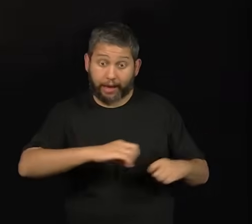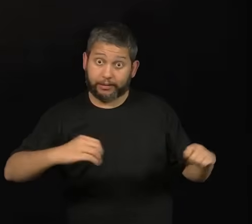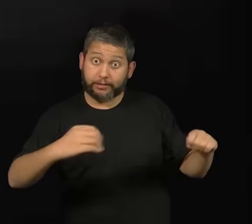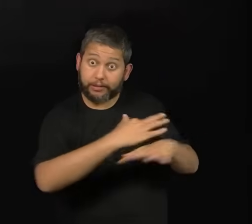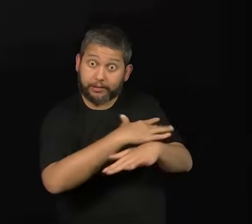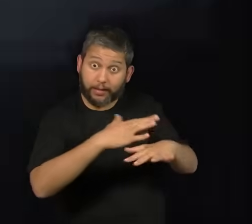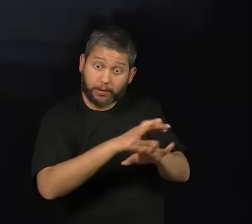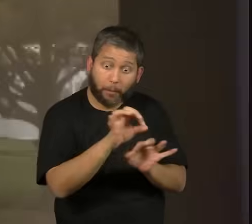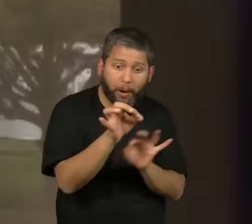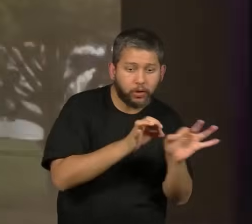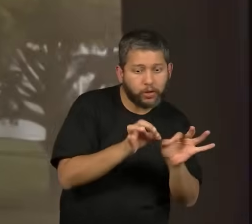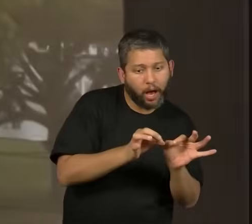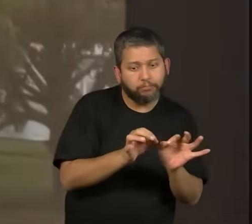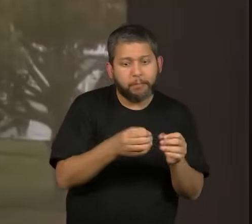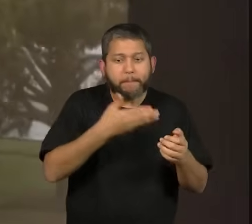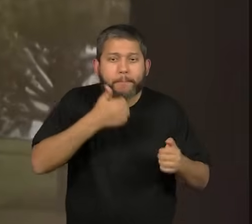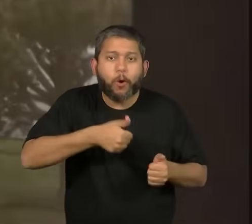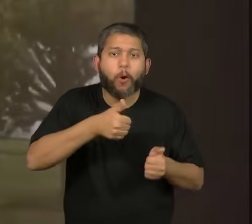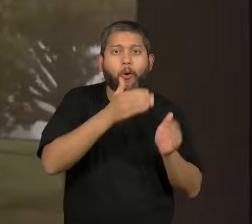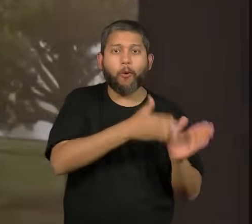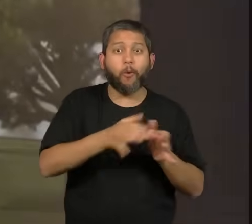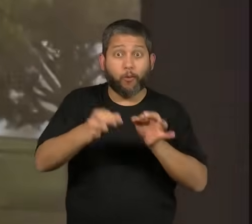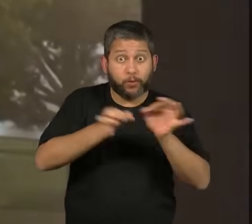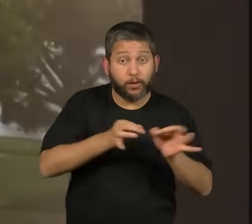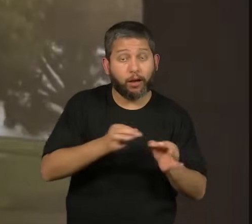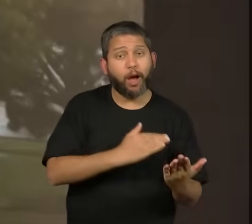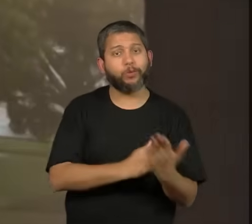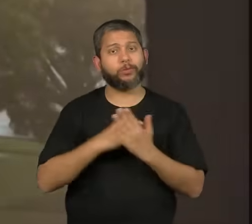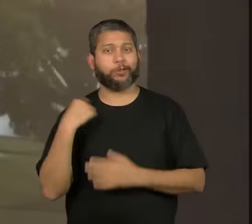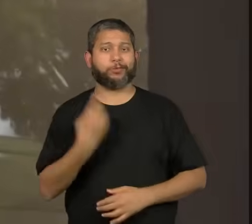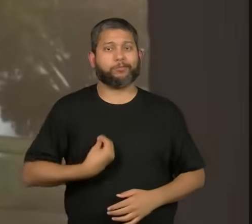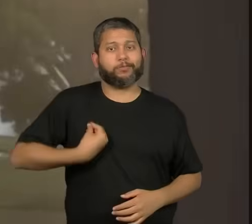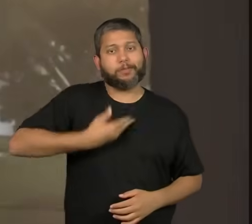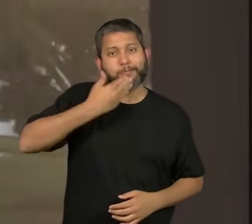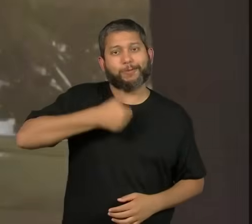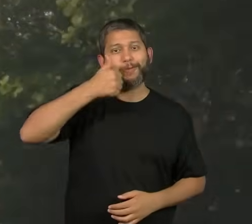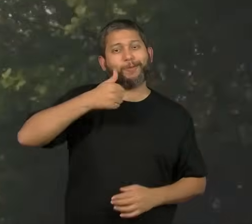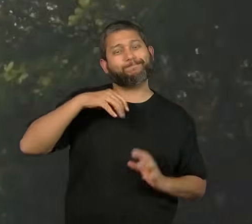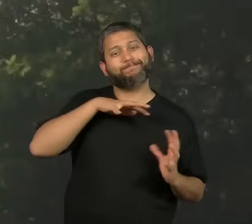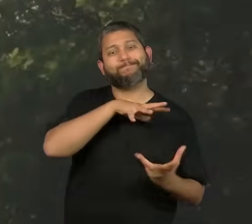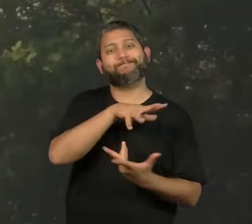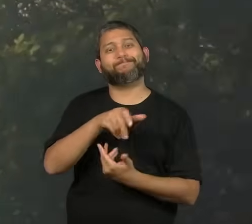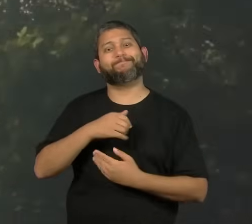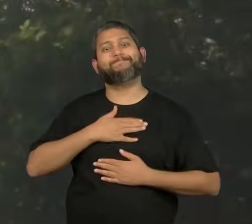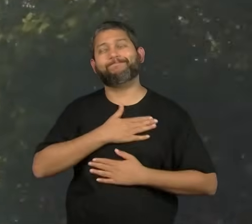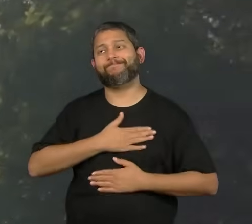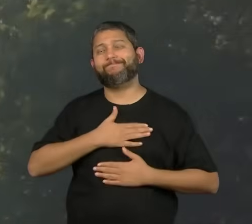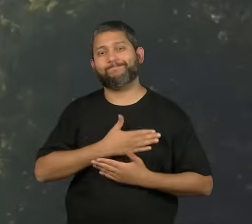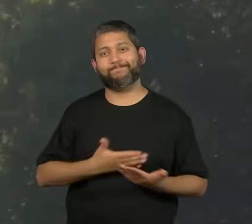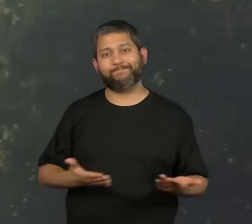essencial para avançarmos em direção a uma vida mais saudável para todos.